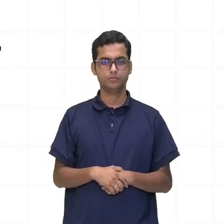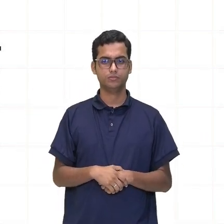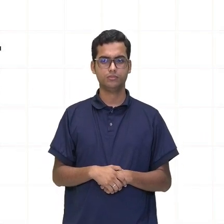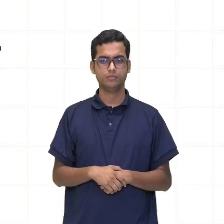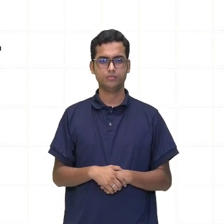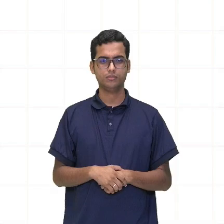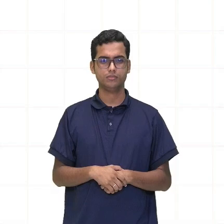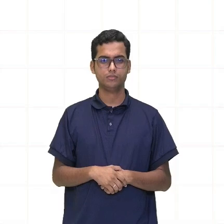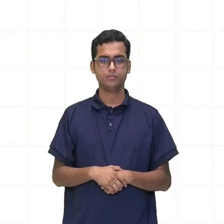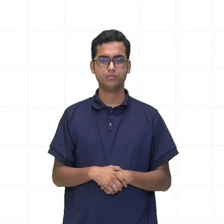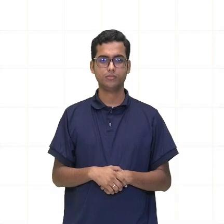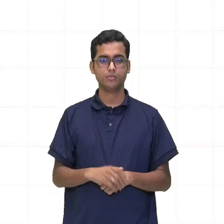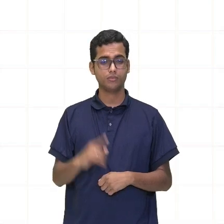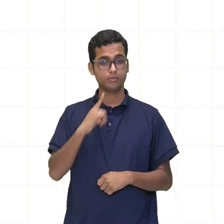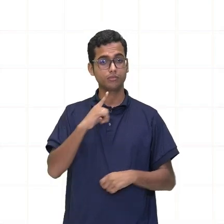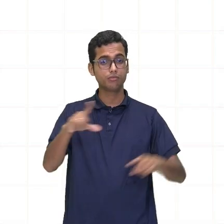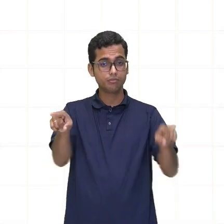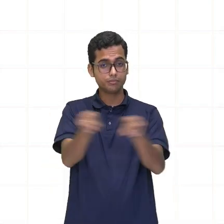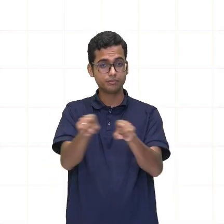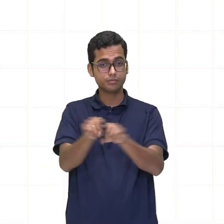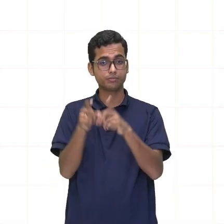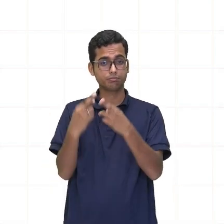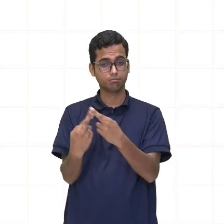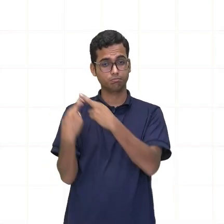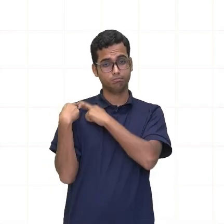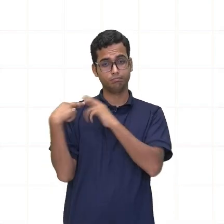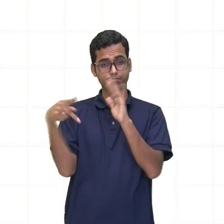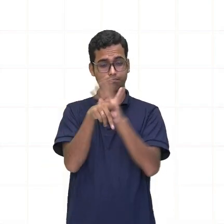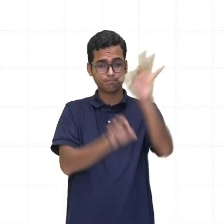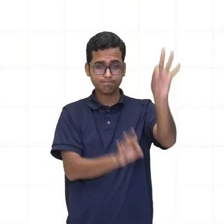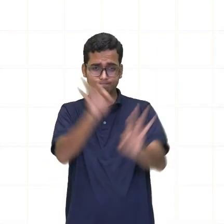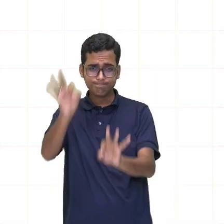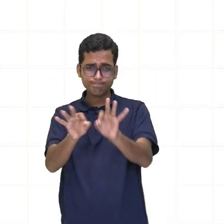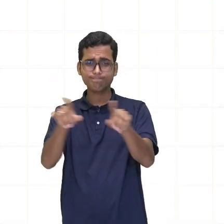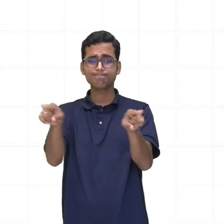a responsabilidade pela organização e